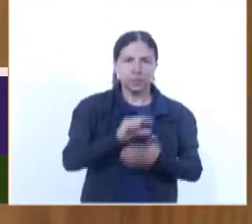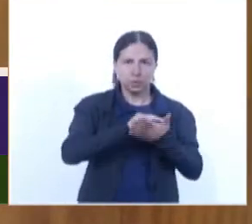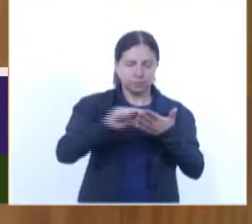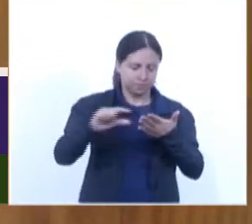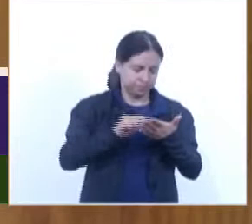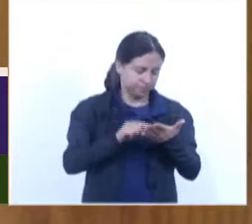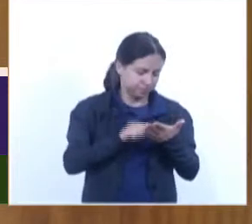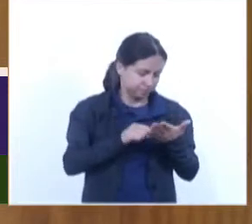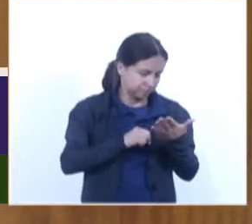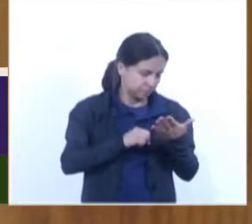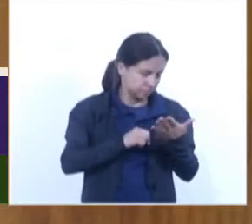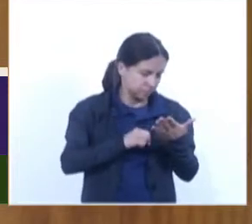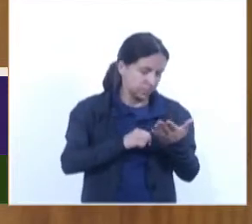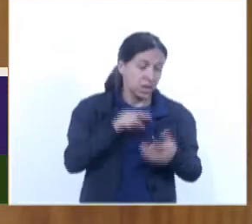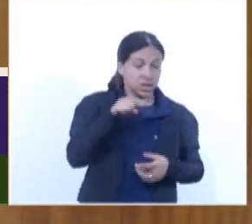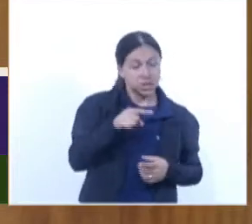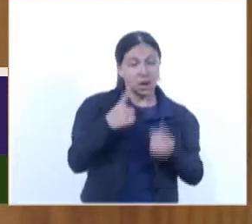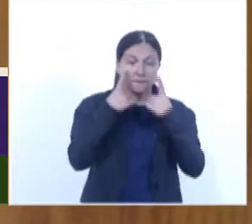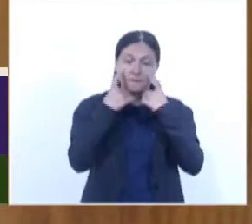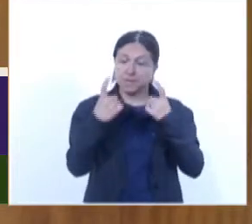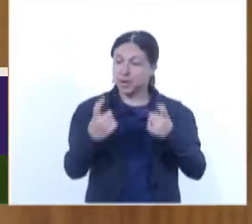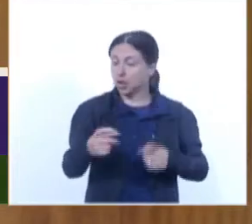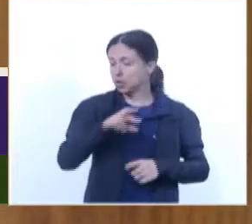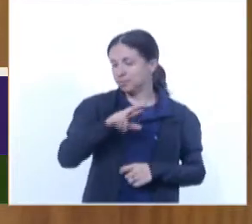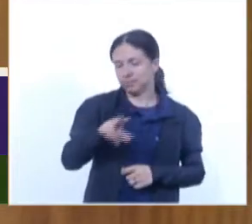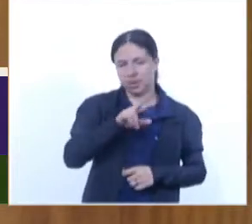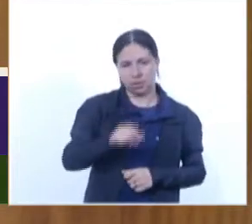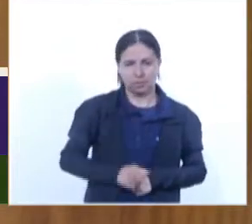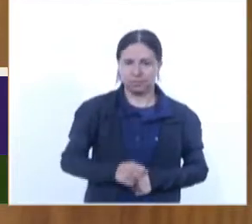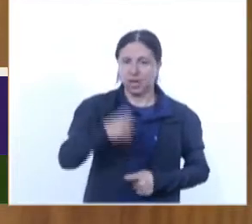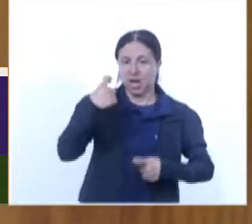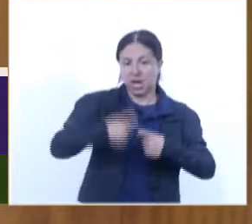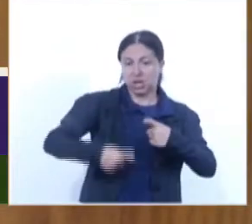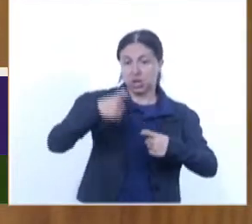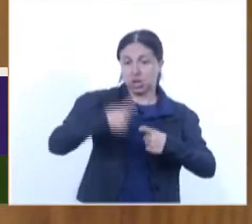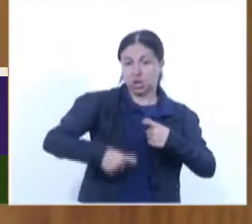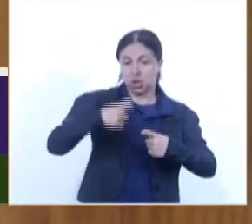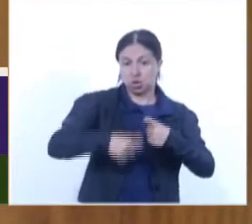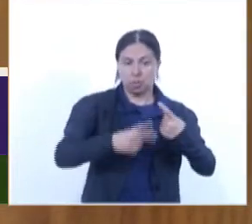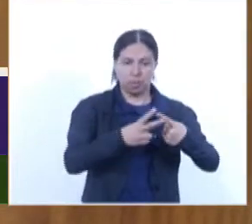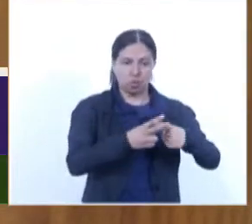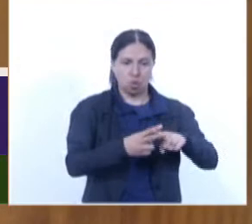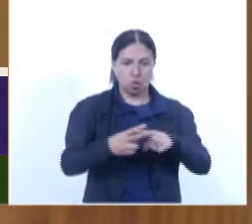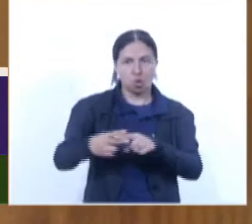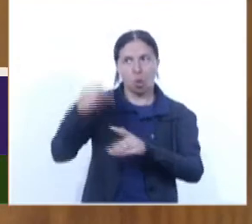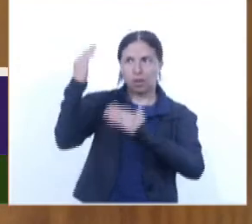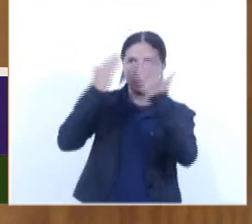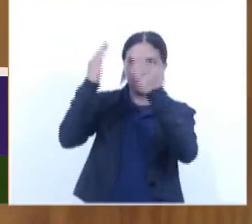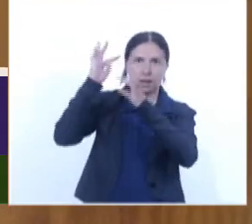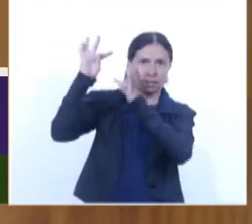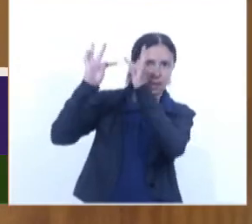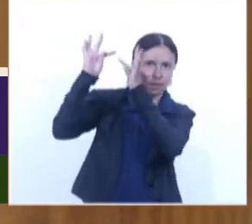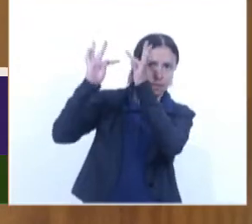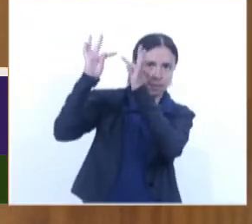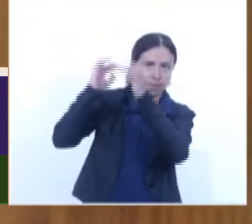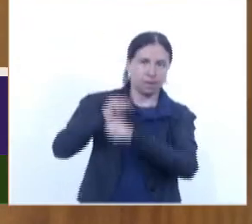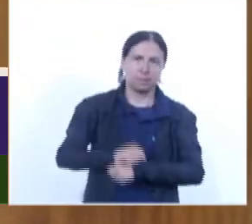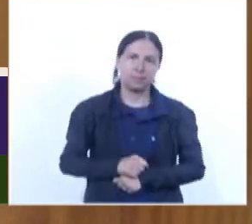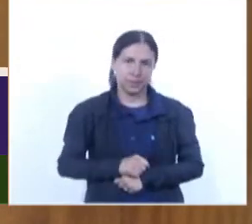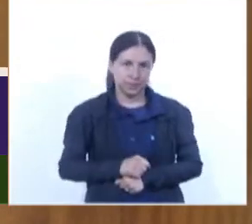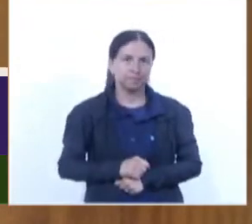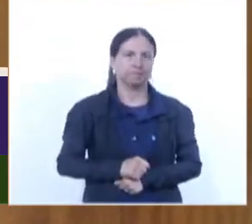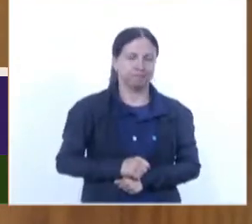aspas isso não é violência é o que chamamos estupro corretivo terapêutico uma terapia de